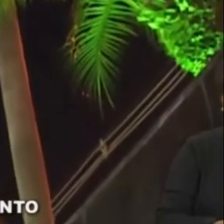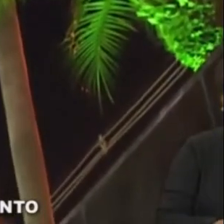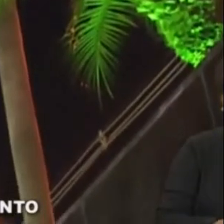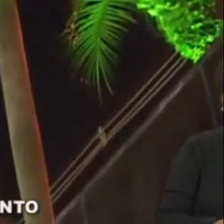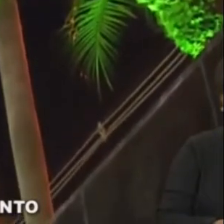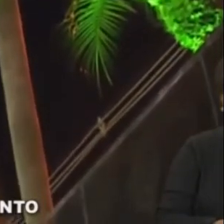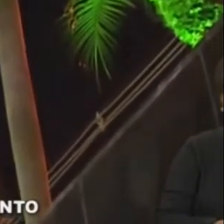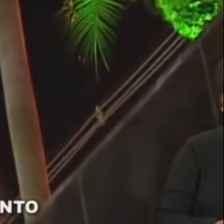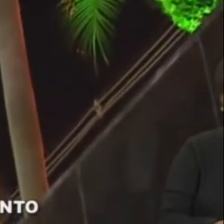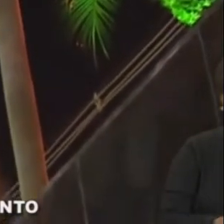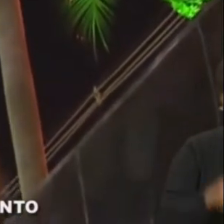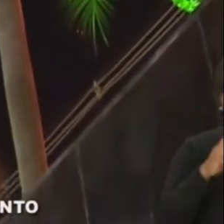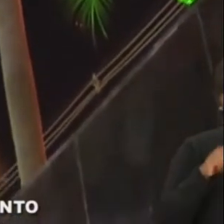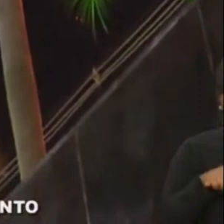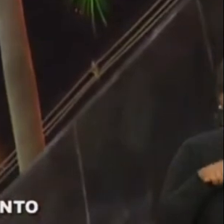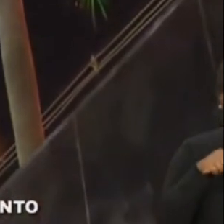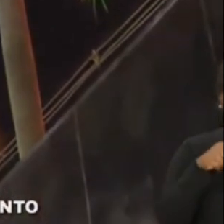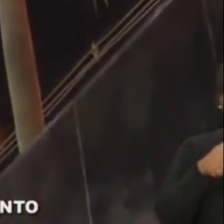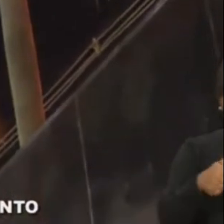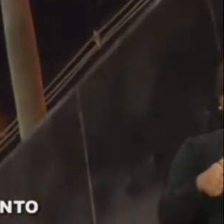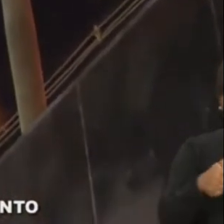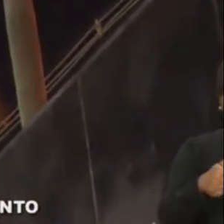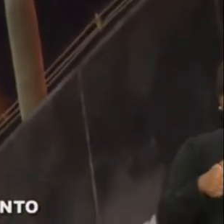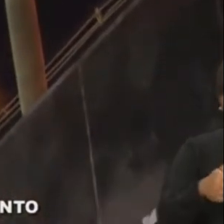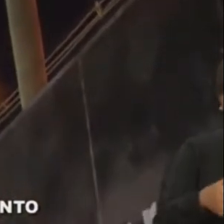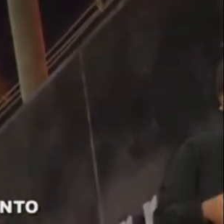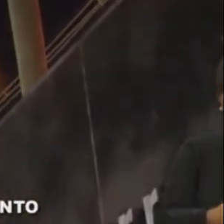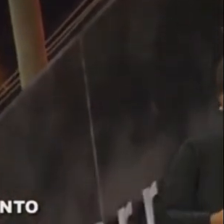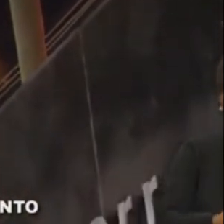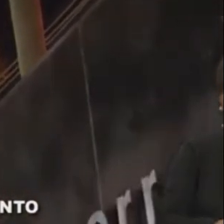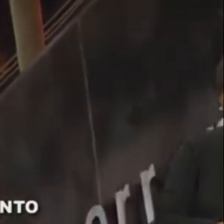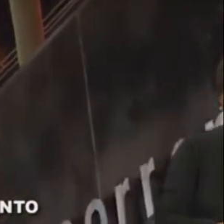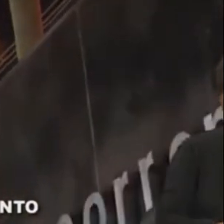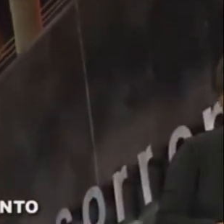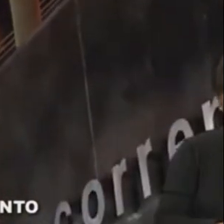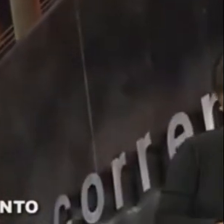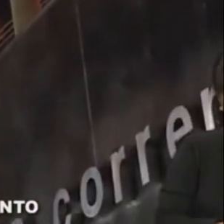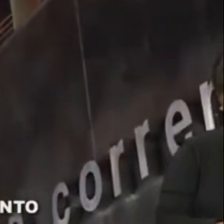Nas suas ações, reações, atitudes.